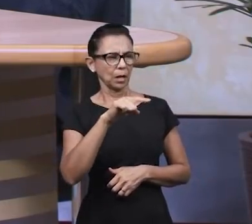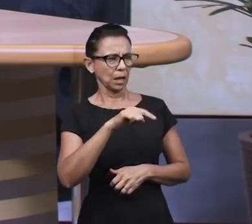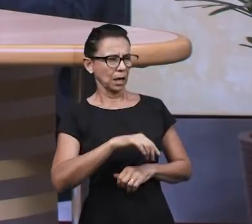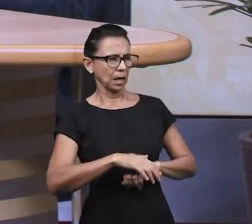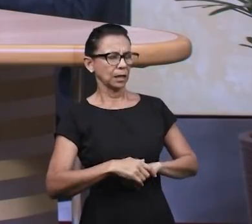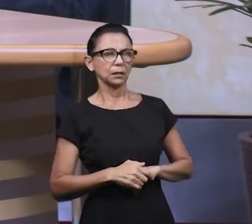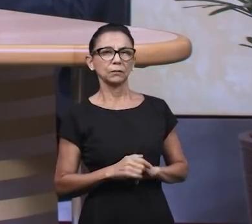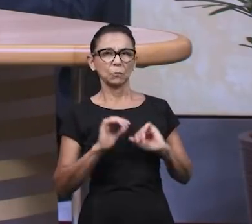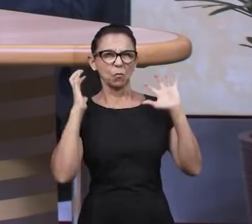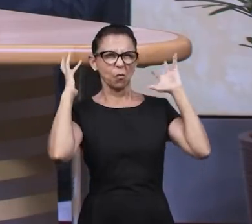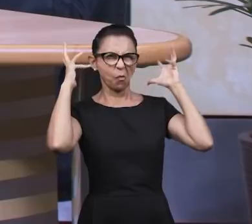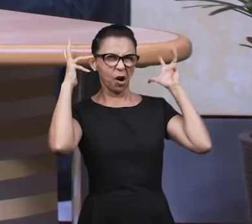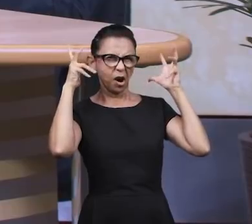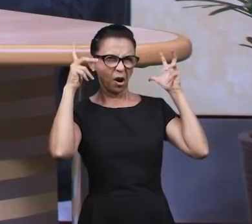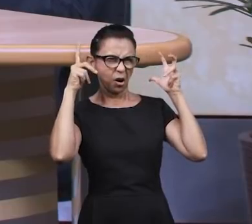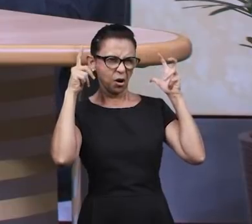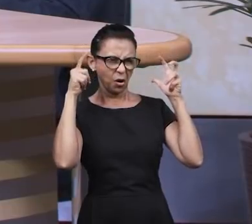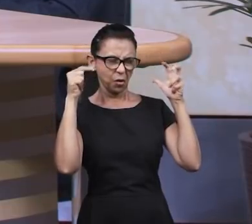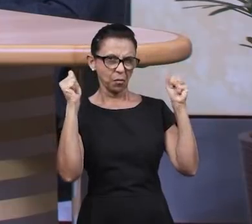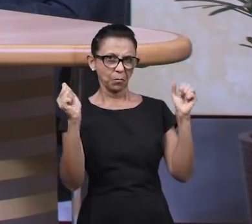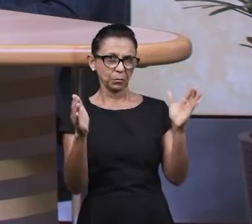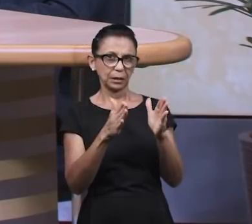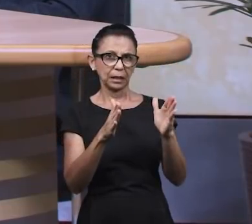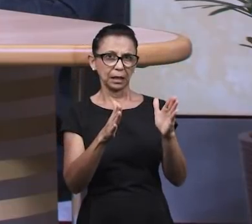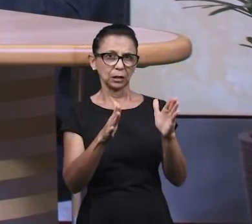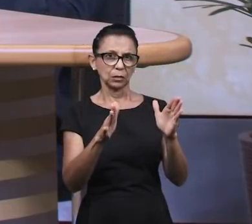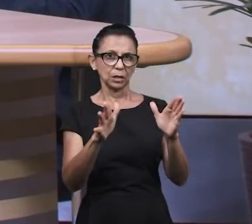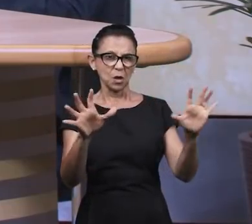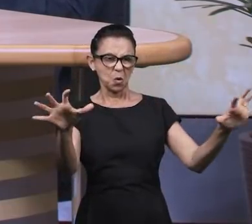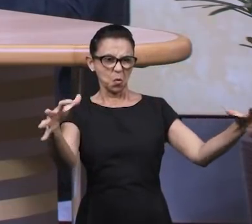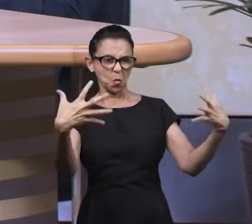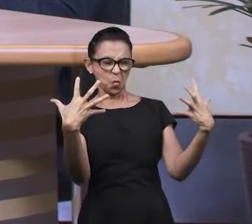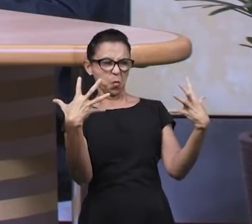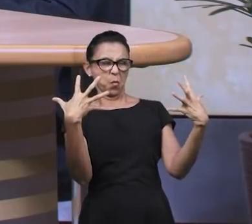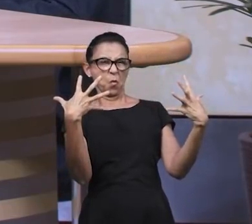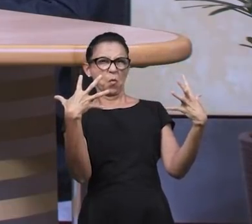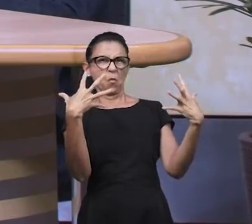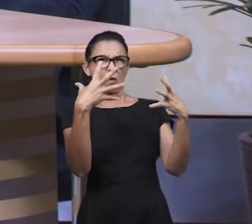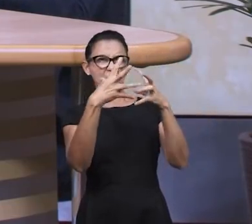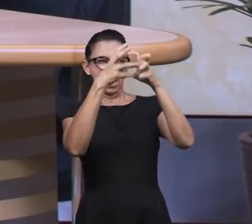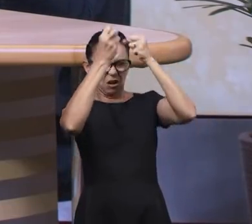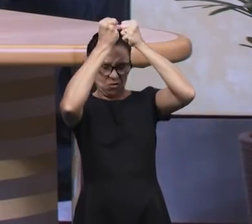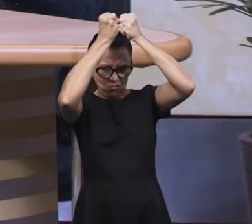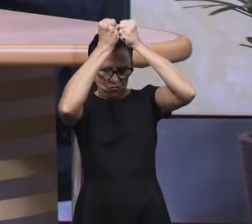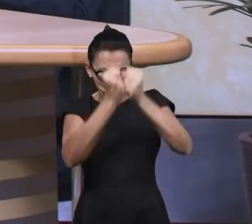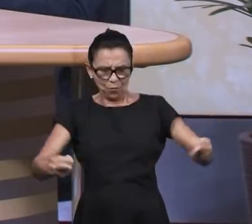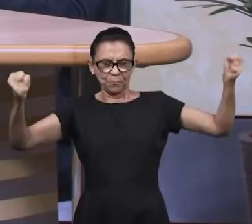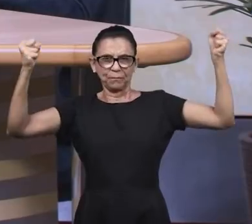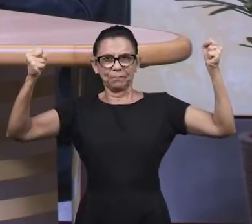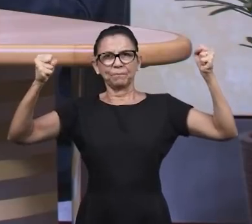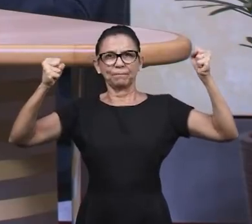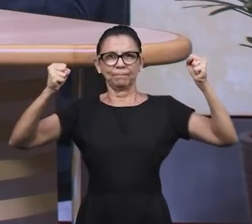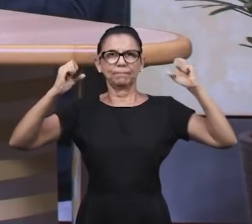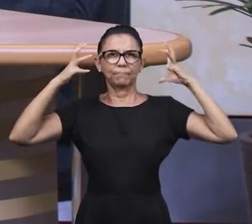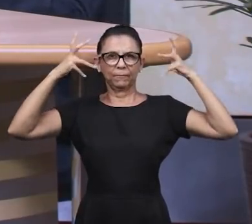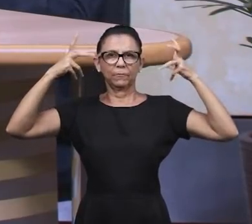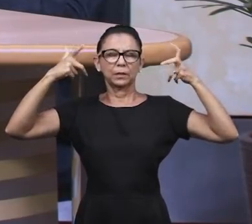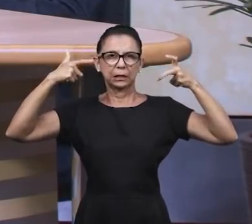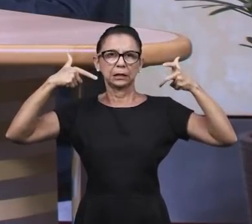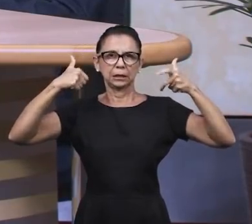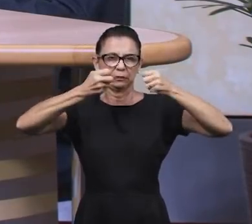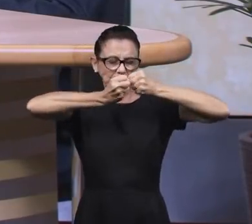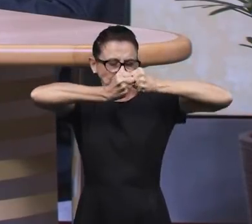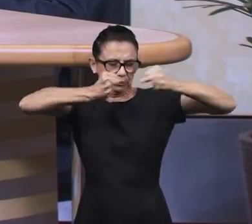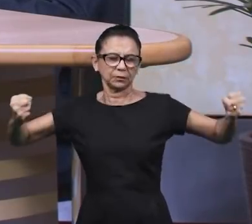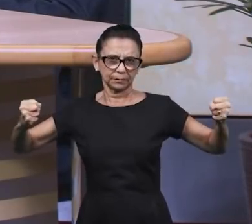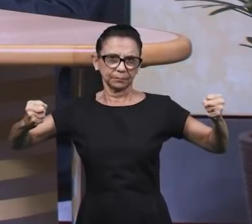leão que veio para atacá-lo, e ele então lutou contra aquele leão e rasgou o leão como se rasga um cordeiro, a expressão